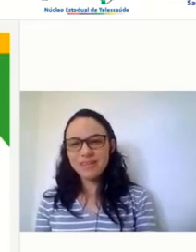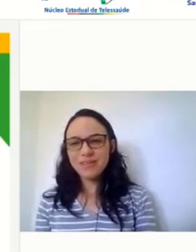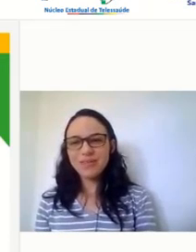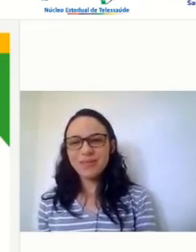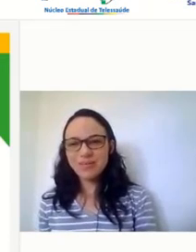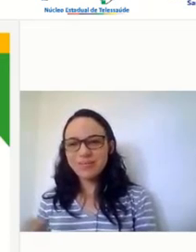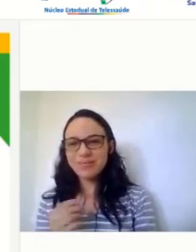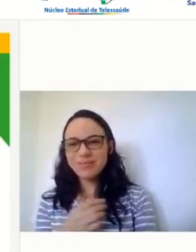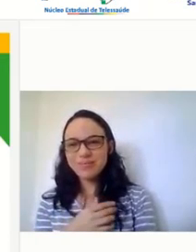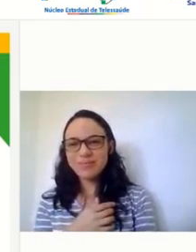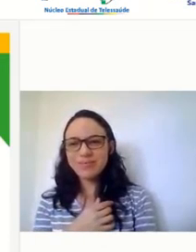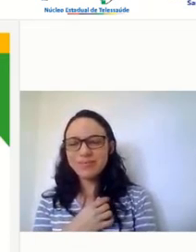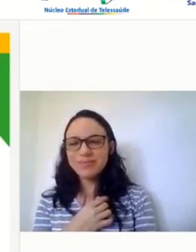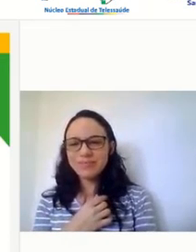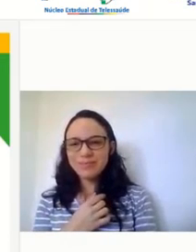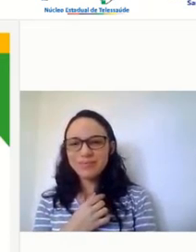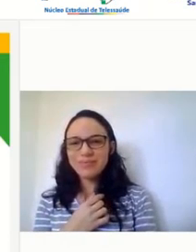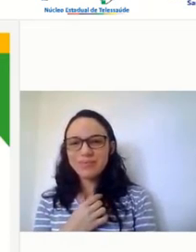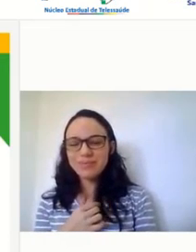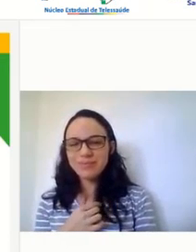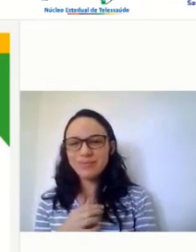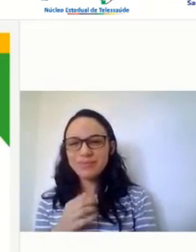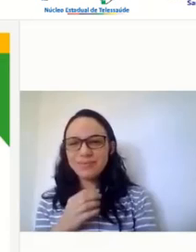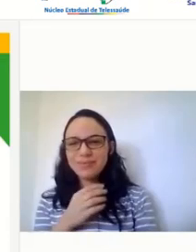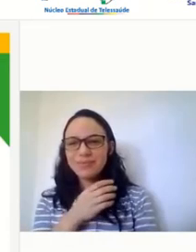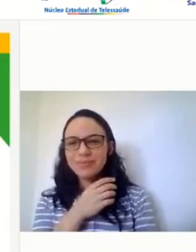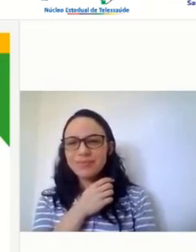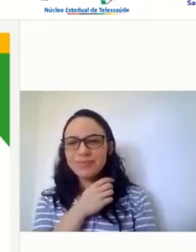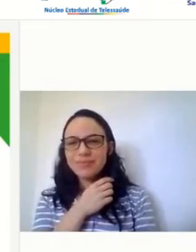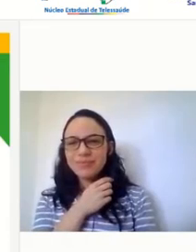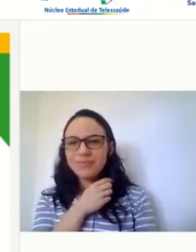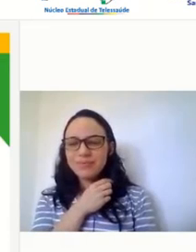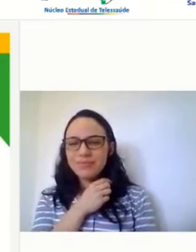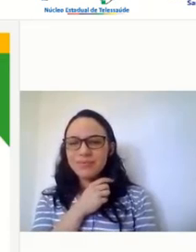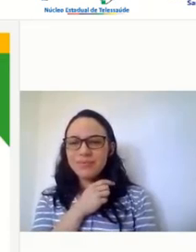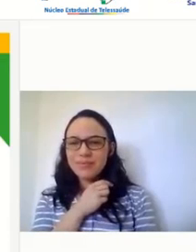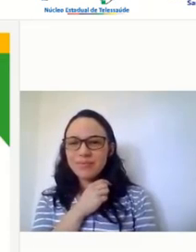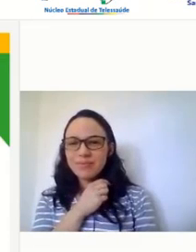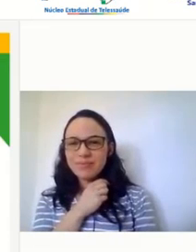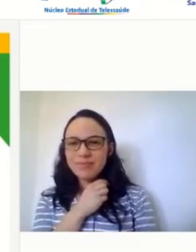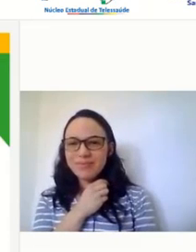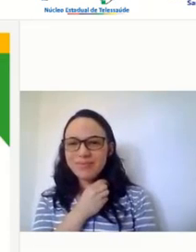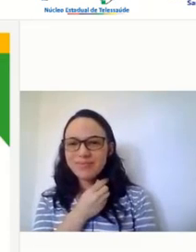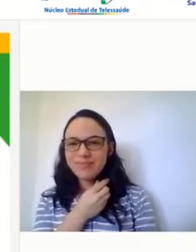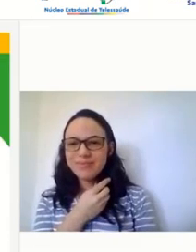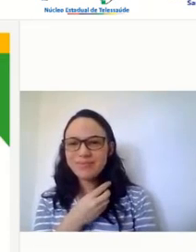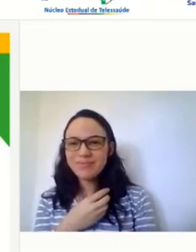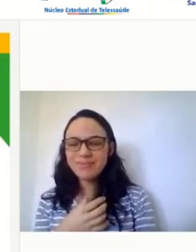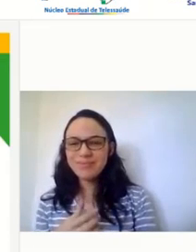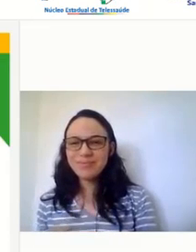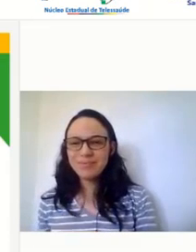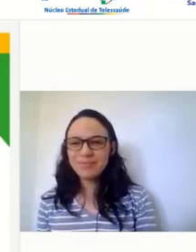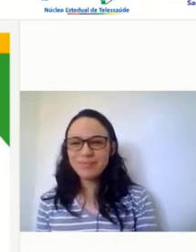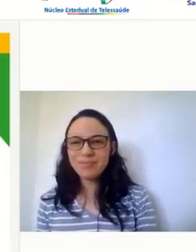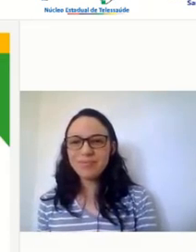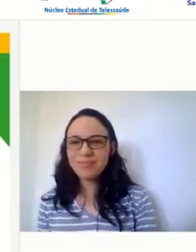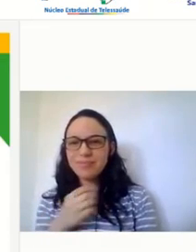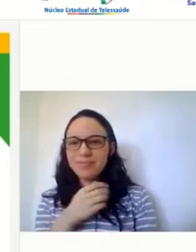vocês são enfermeiras pais são muito bem não sei se ver